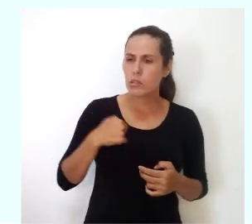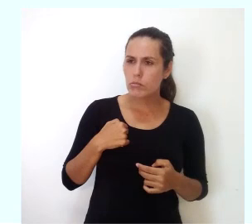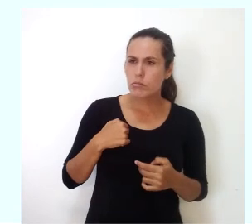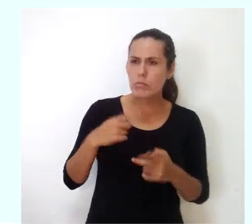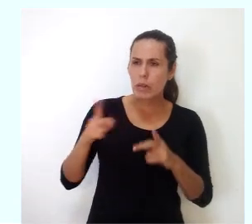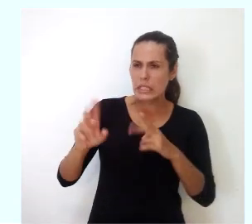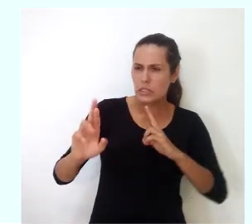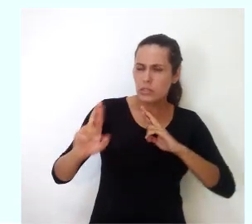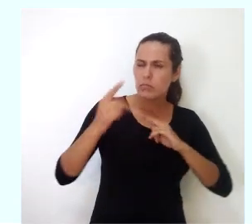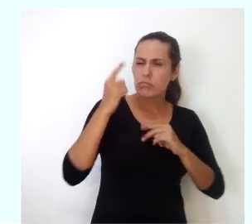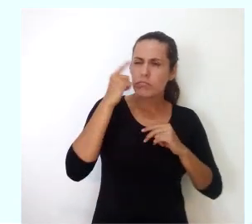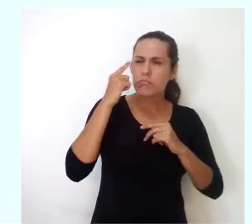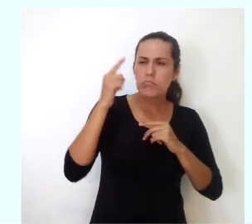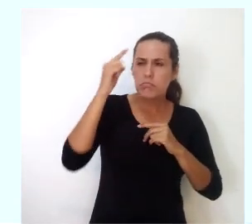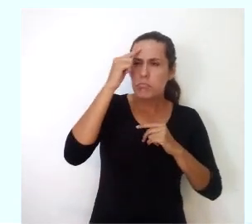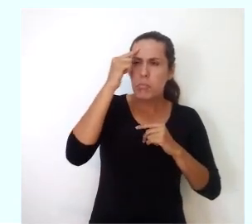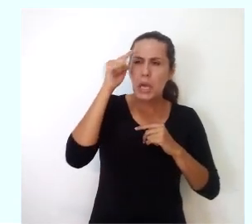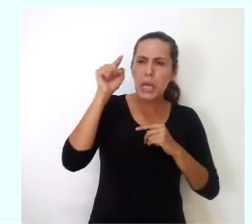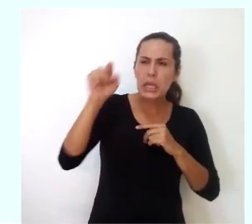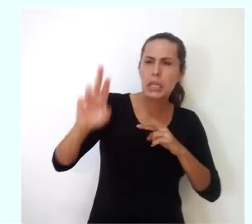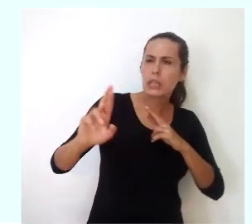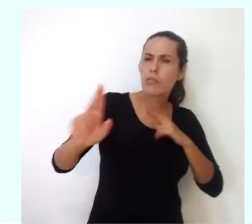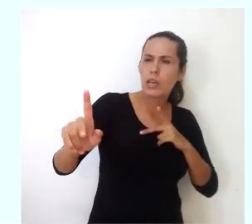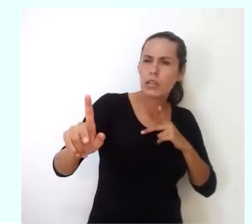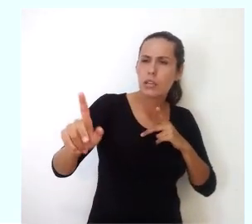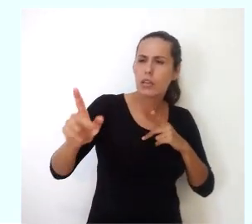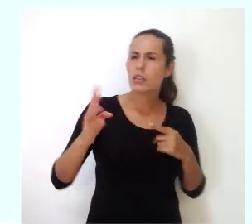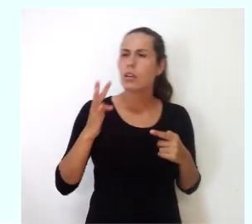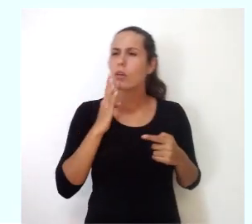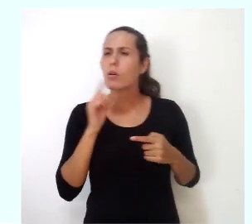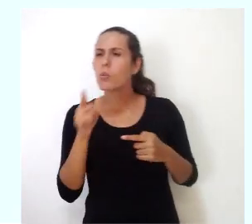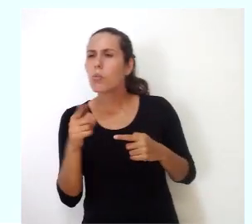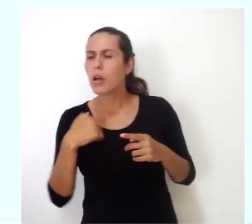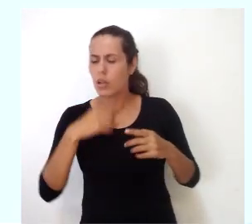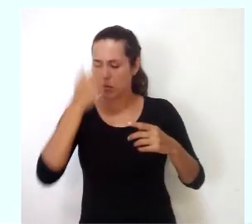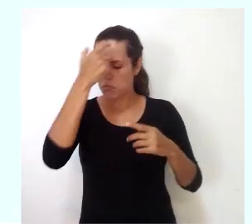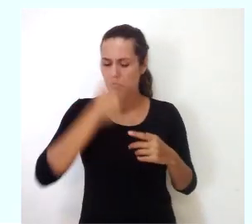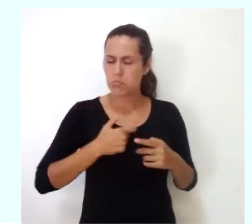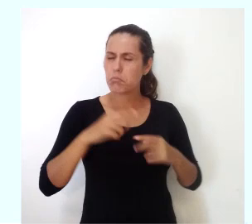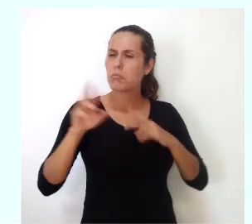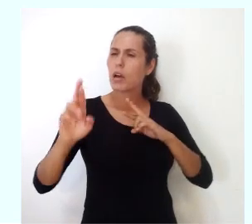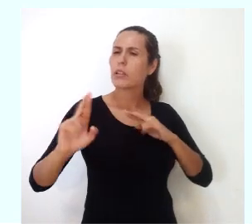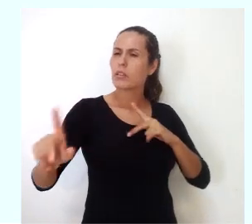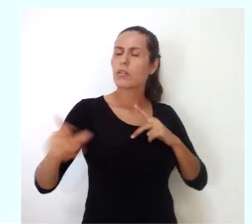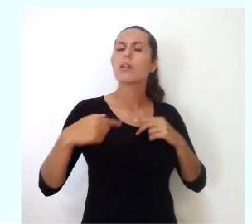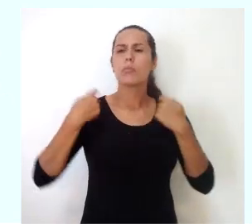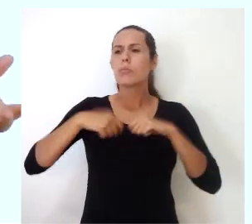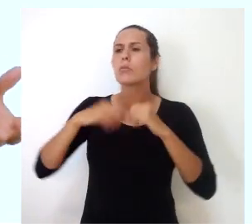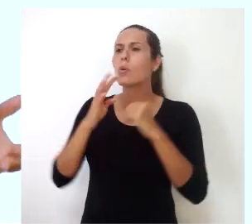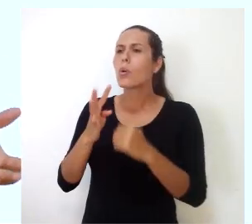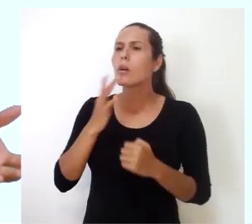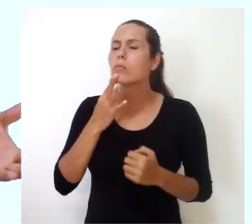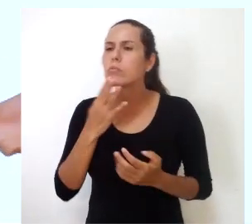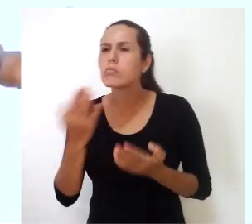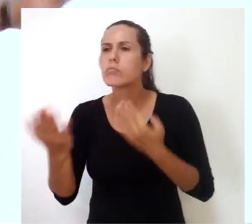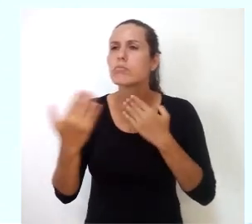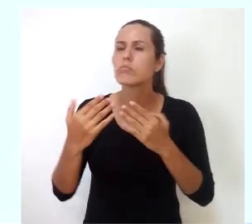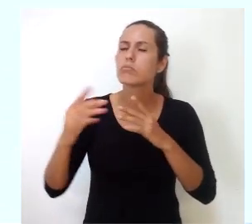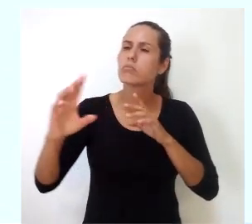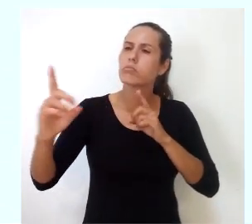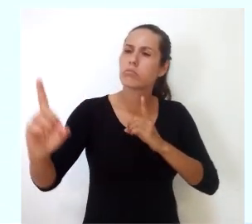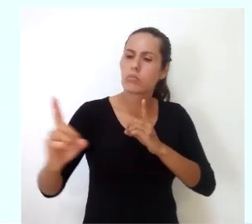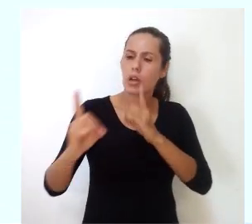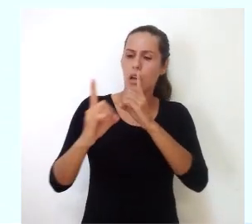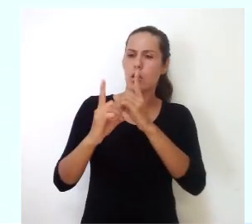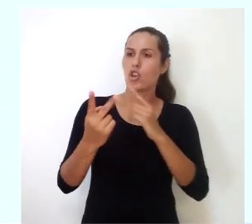mim, ele pensa diferente de mim. Porque ele pensa diferente de mim, eu devo conhecê-lo. Nós juntos formamos